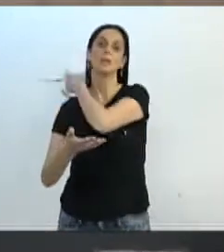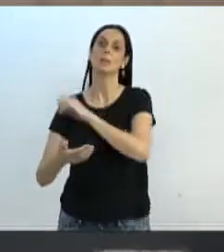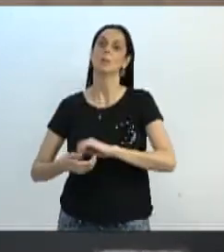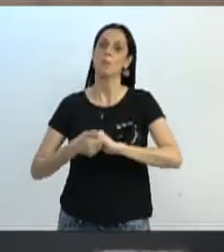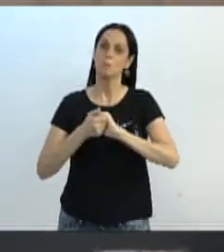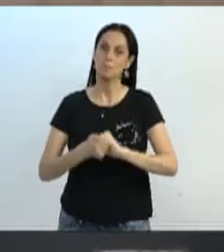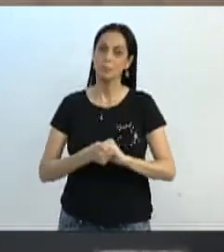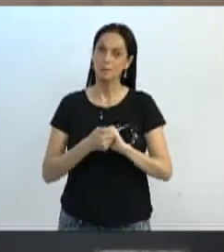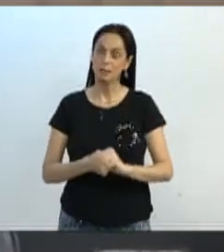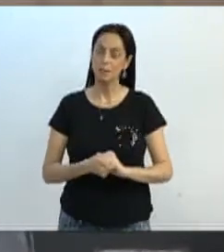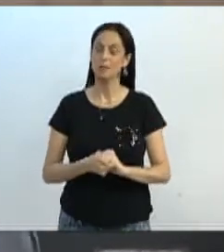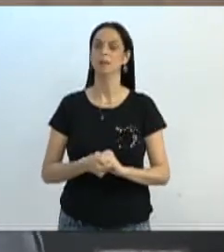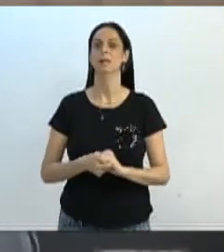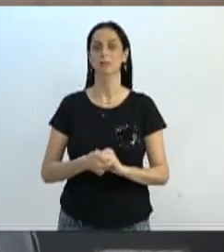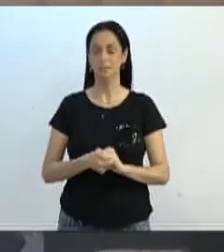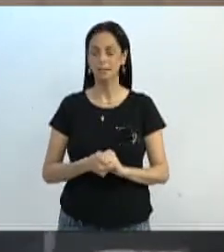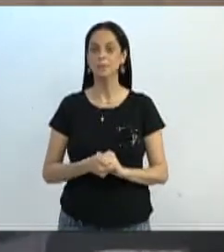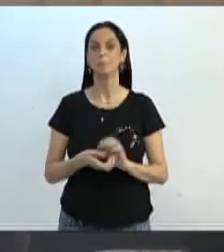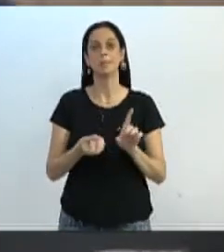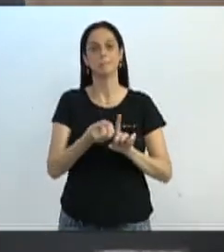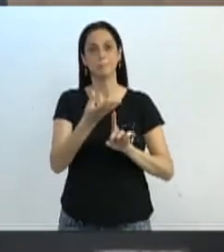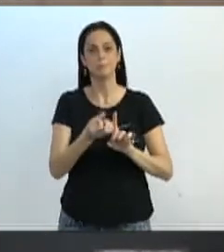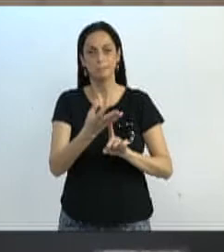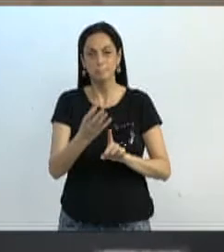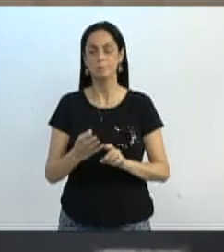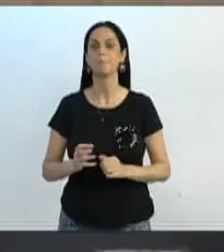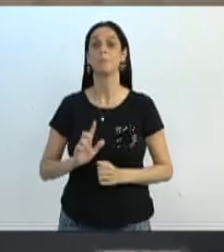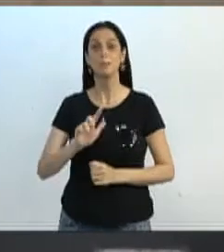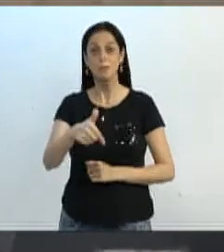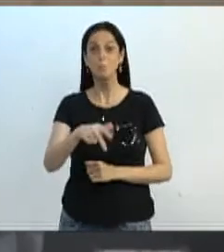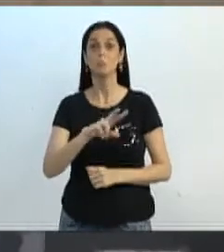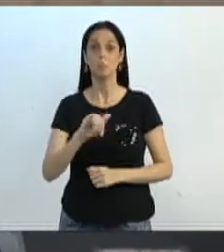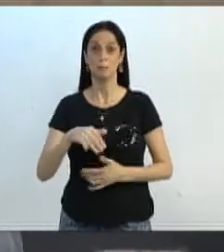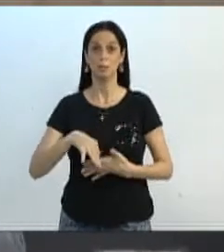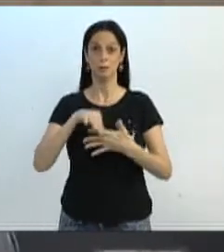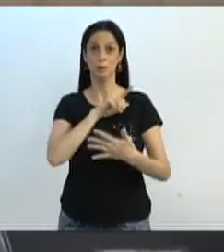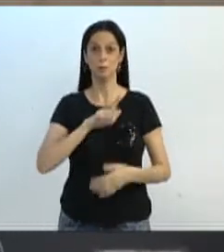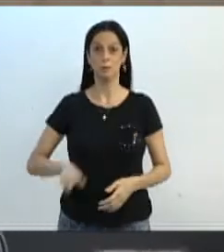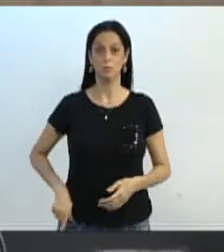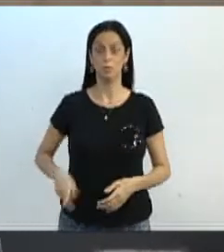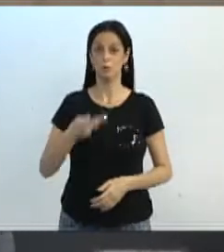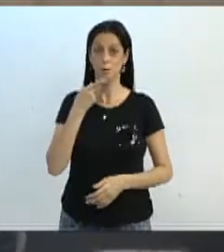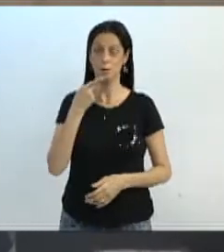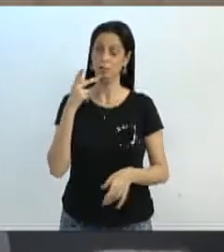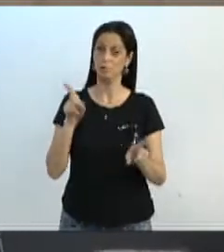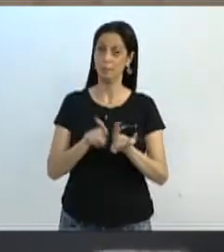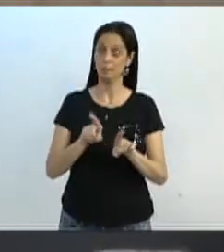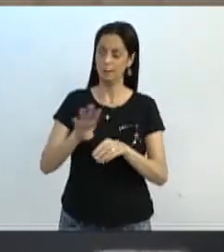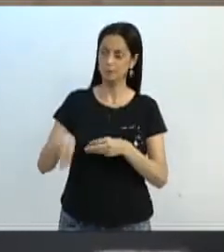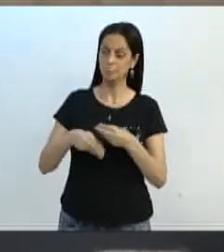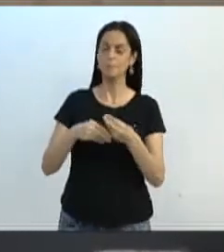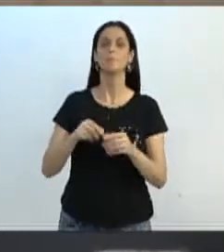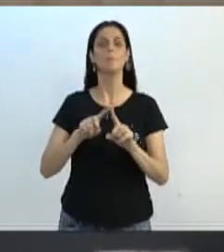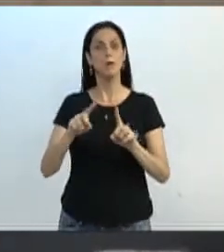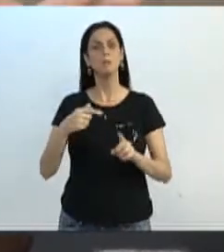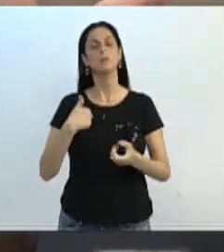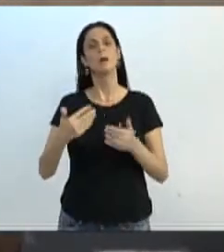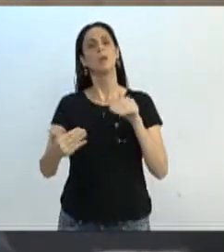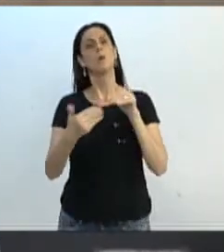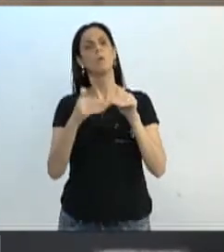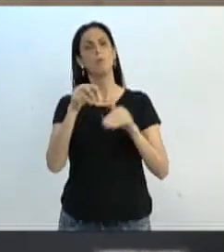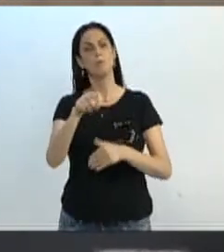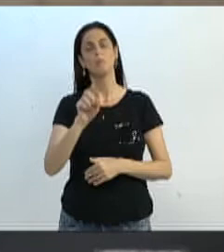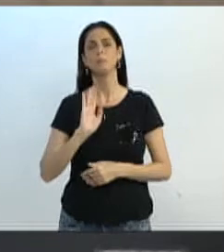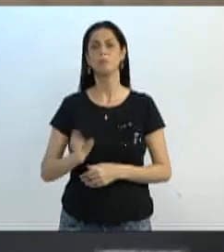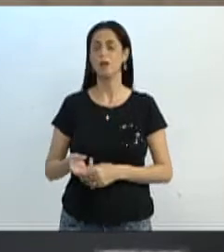líder do governo já está aqui aguardando para falar. E, enfim, eu gostaria de concordar com Vossa Excelência. Nós temos recebido